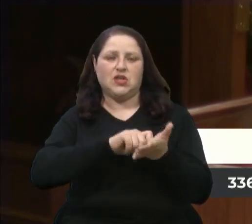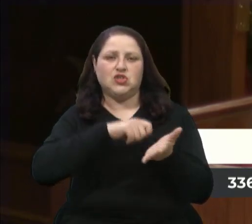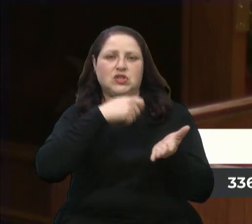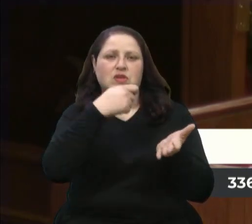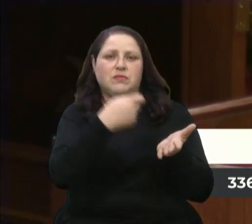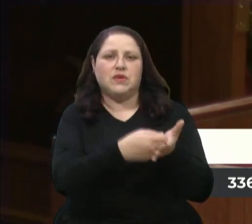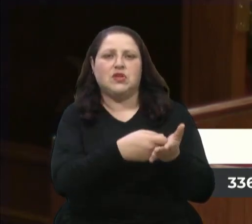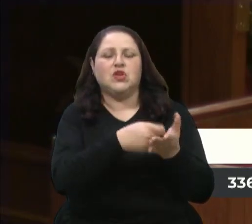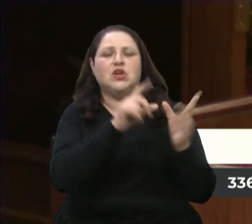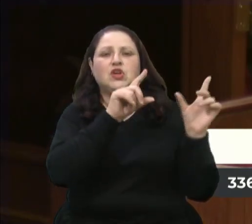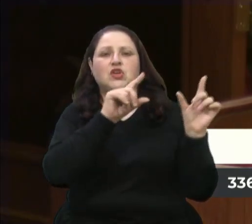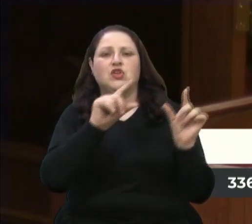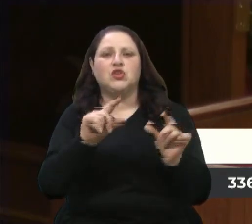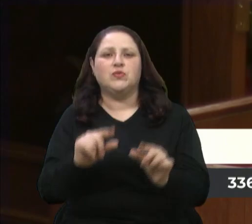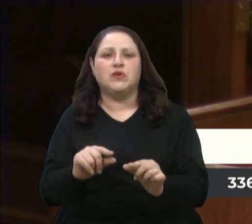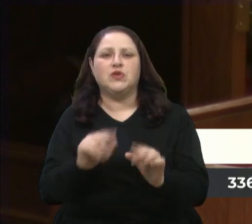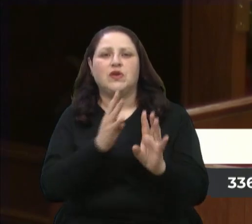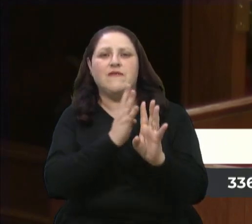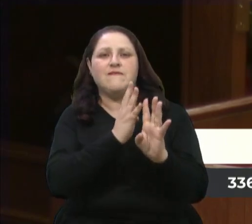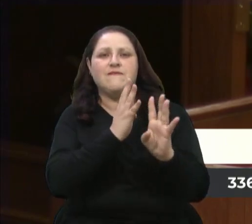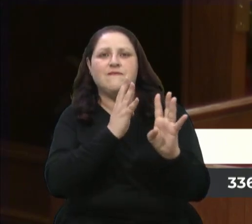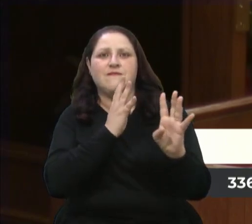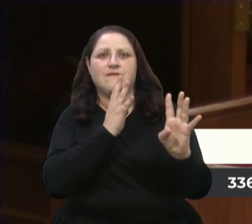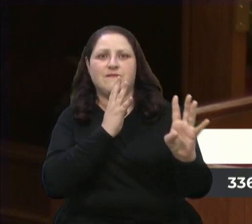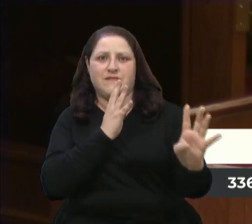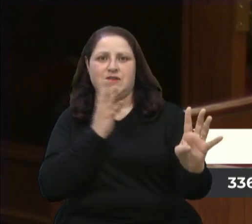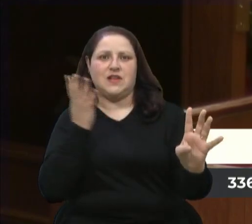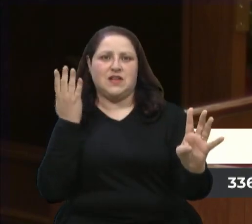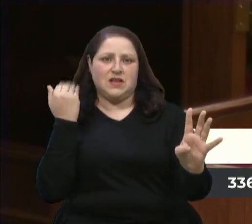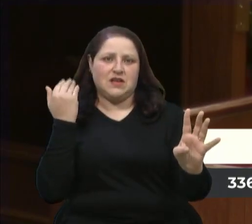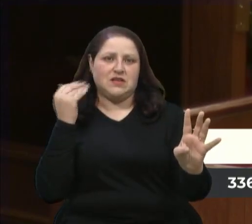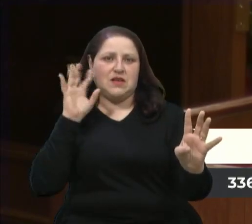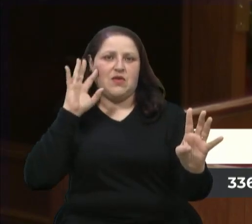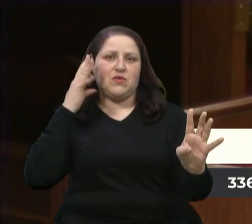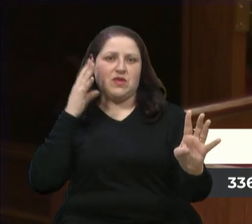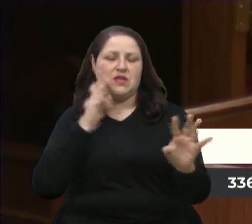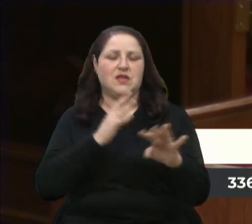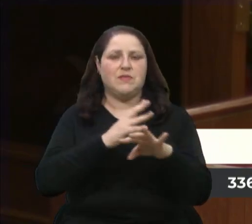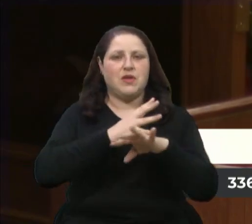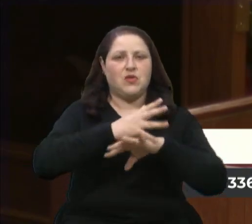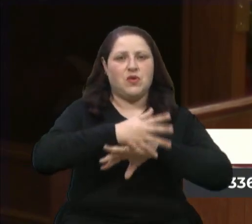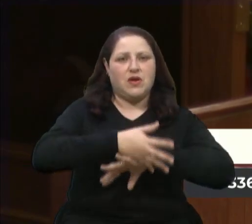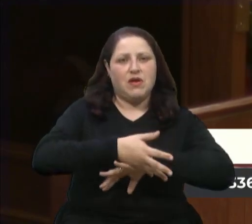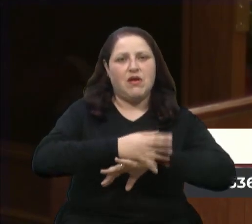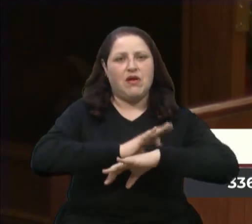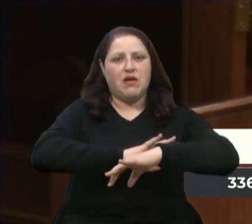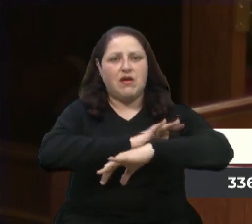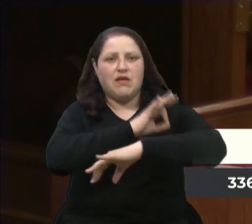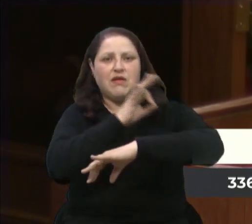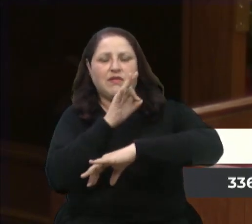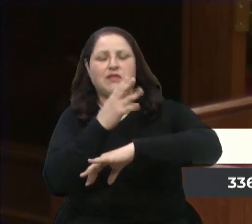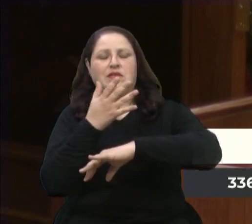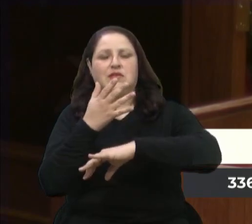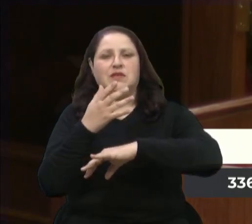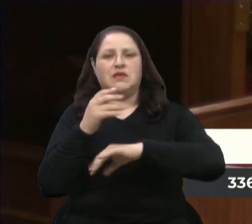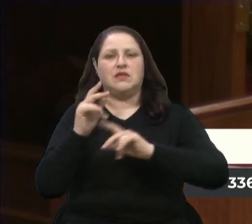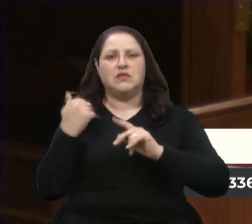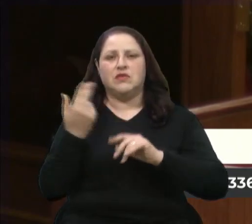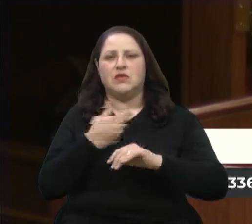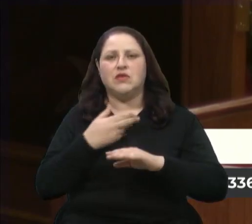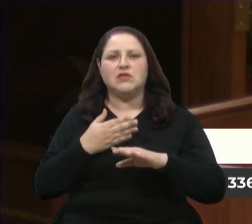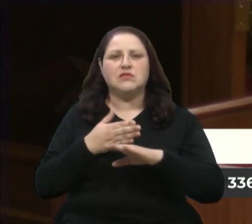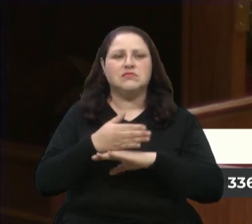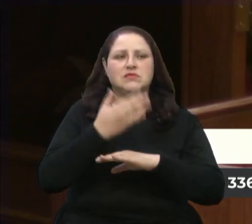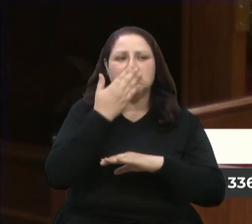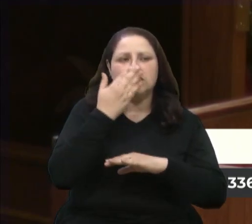inibir aquelas filas grandes que estavam acontecendo na madrugada. A gente passava nos postos de saúde, aquelas filas